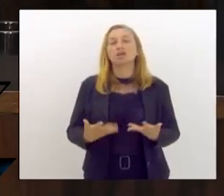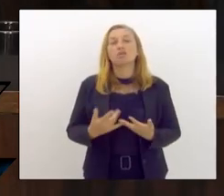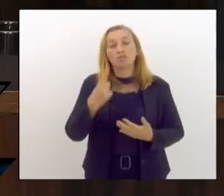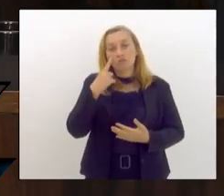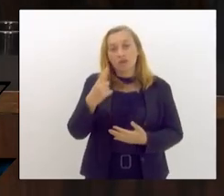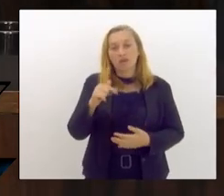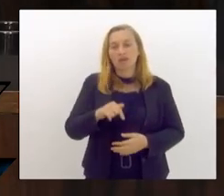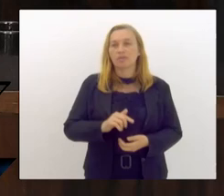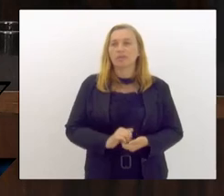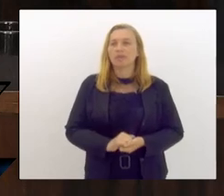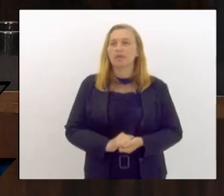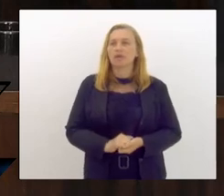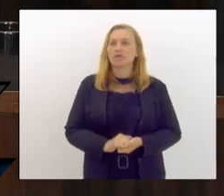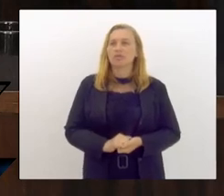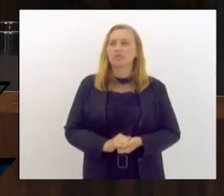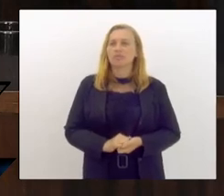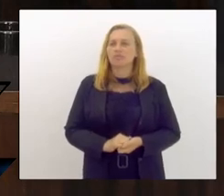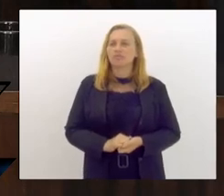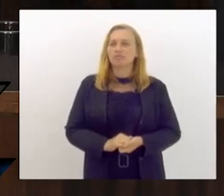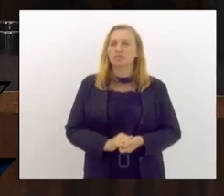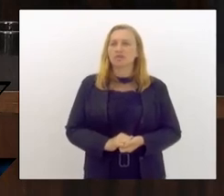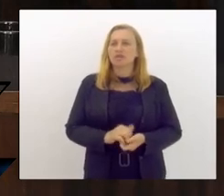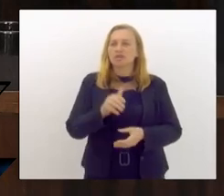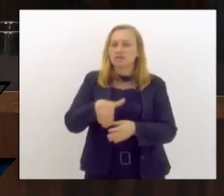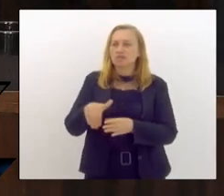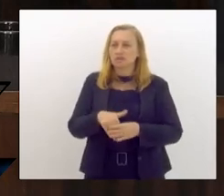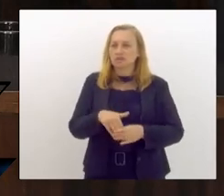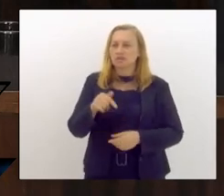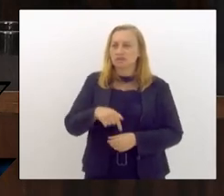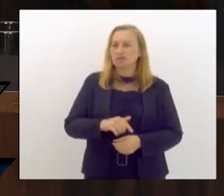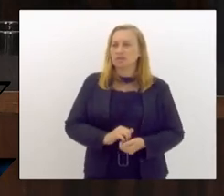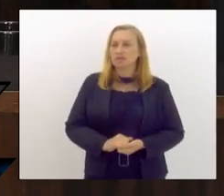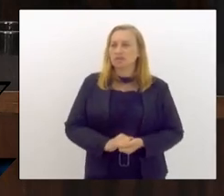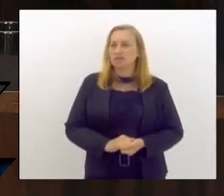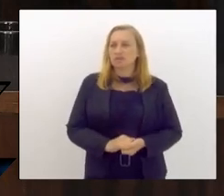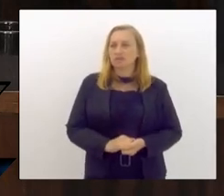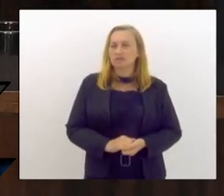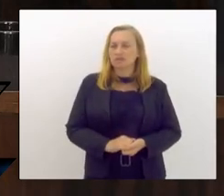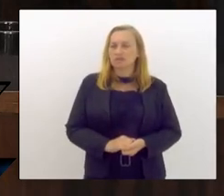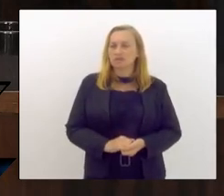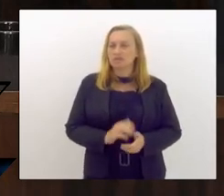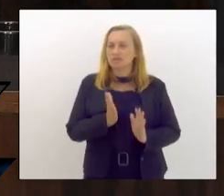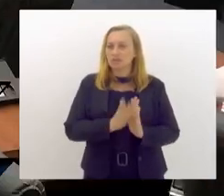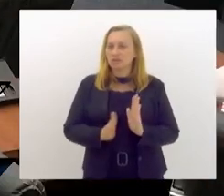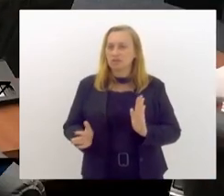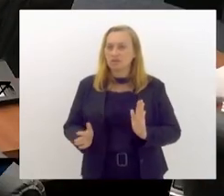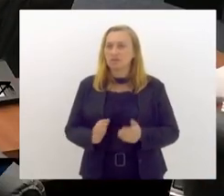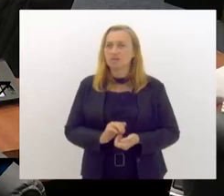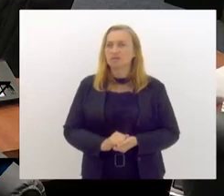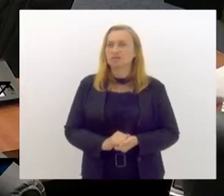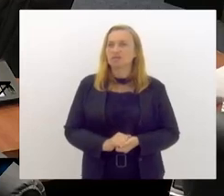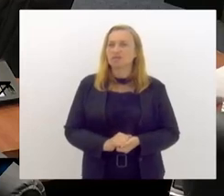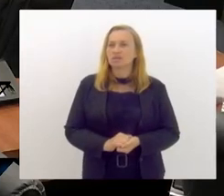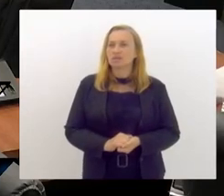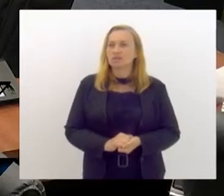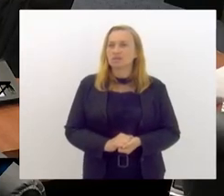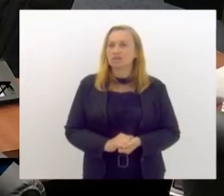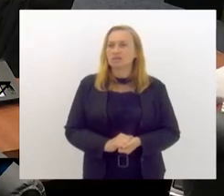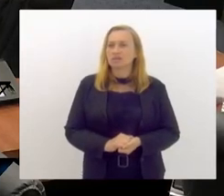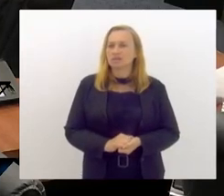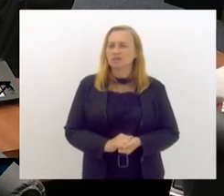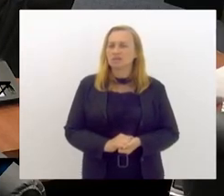aqui a nossa votação aqui, tá? Presidente, a questão de ordem é sobre...